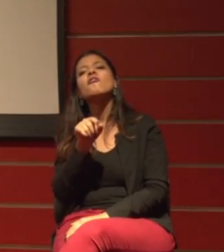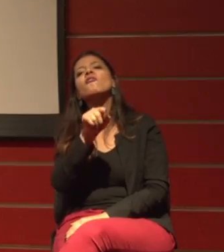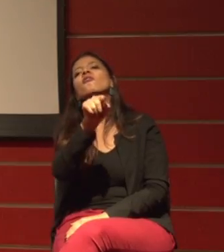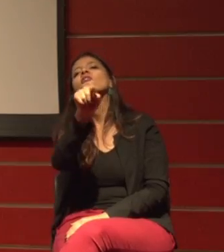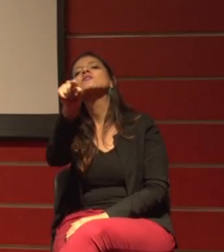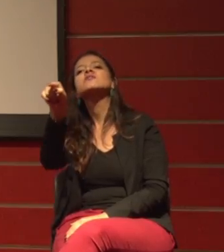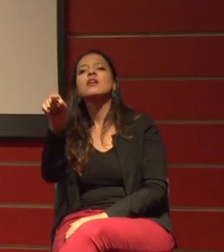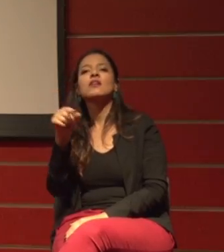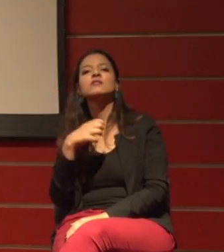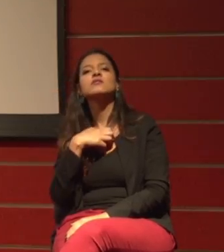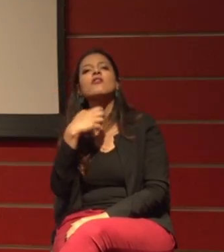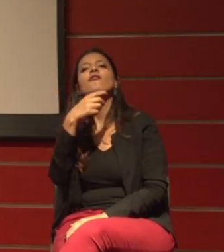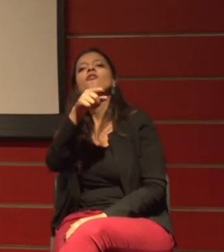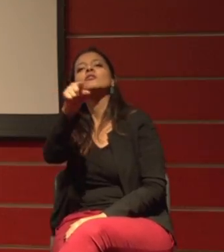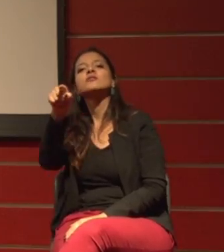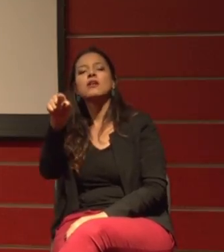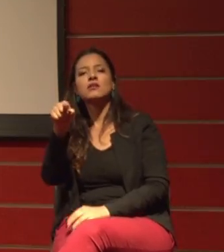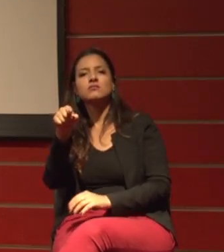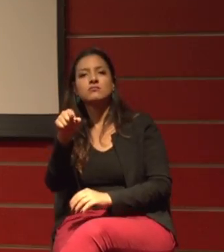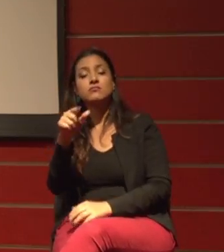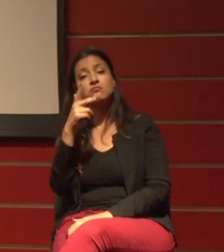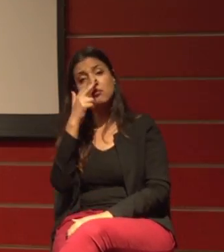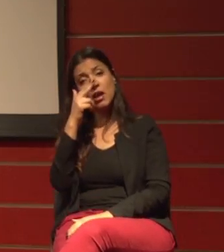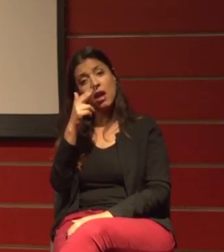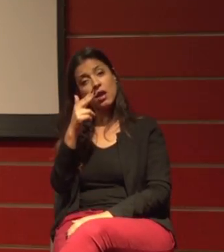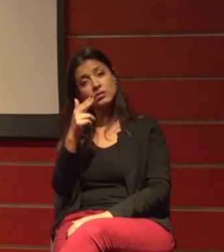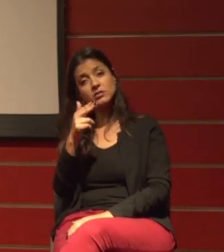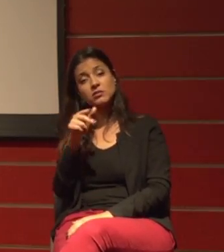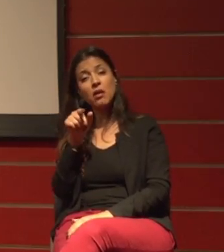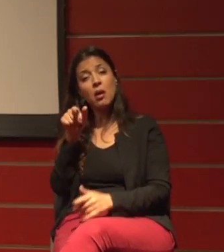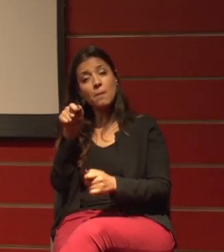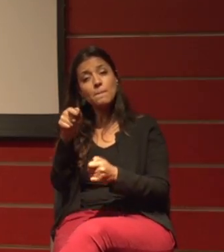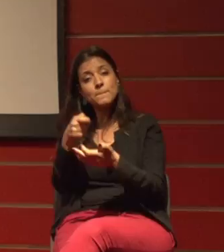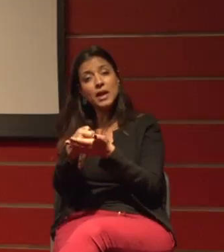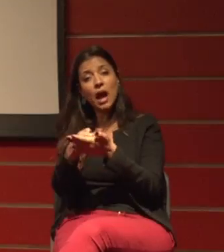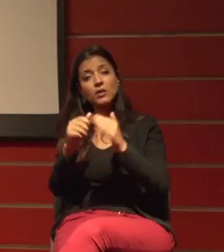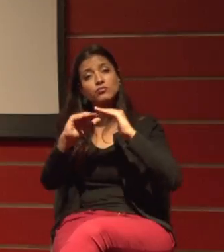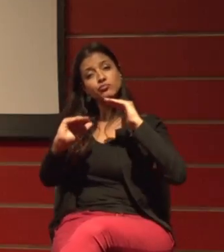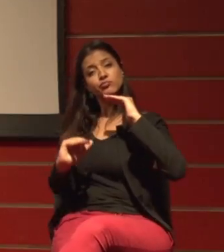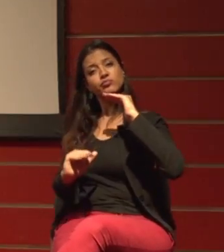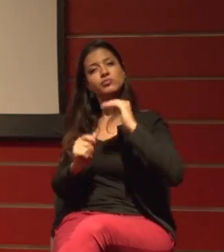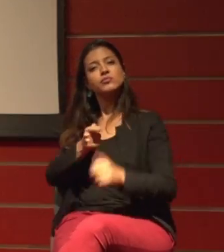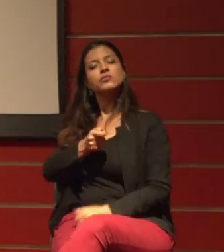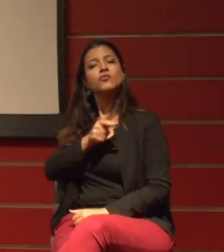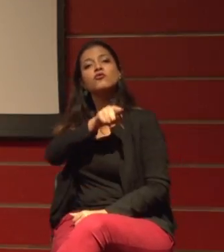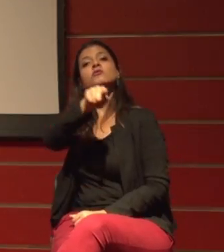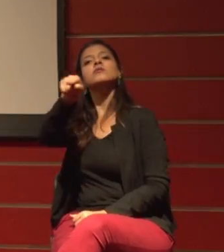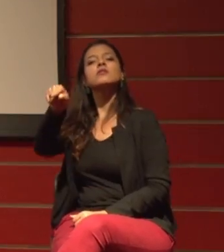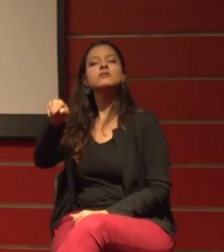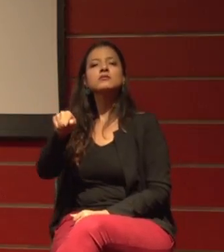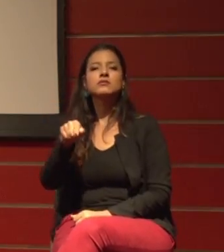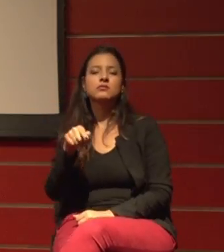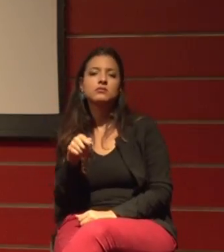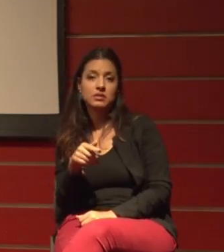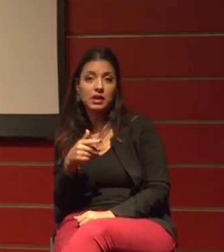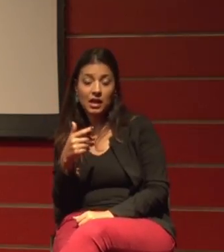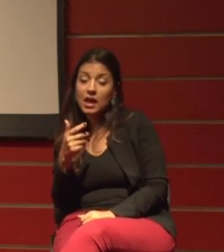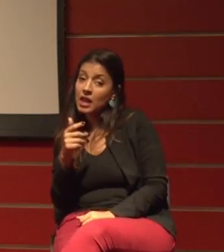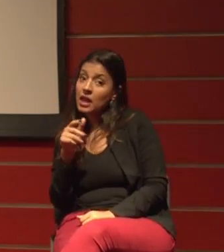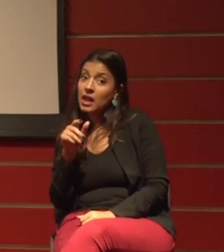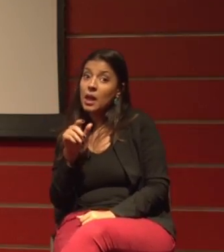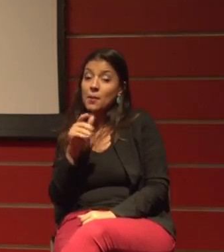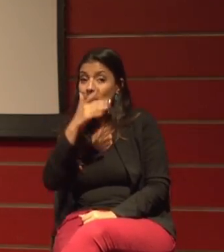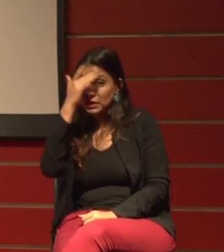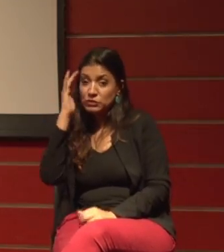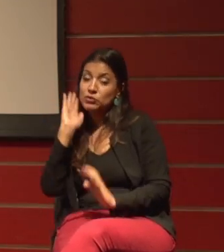vocês Essa Ideia de um de uma submissão devida que ele sente no final das contas né E que quem já teve